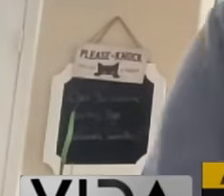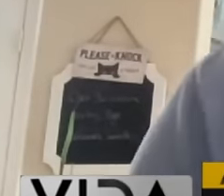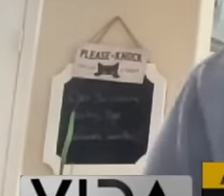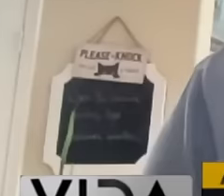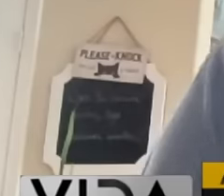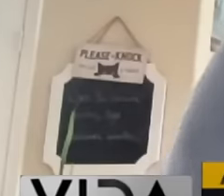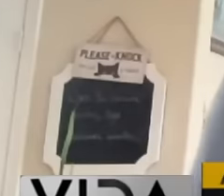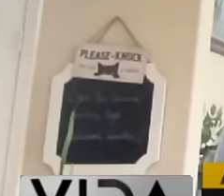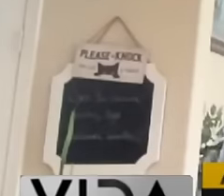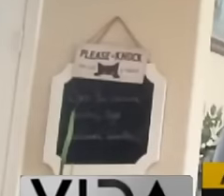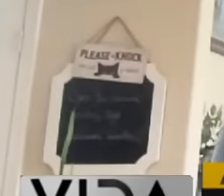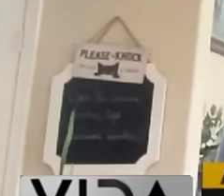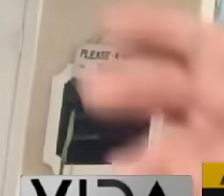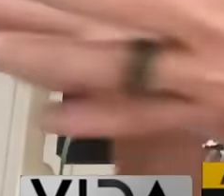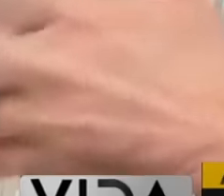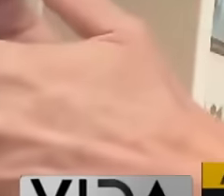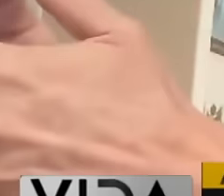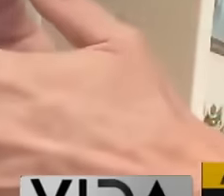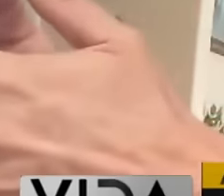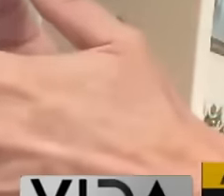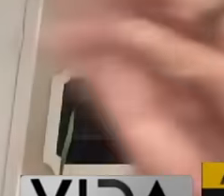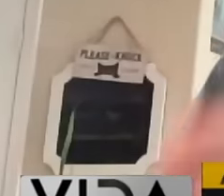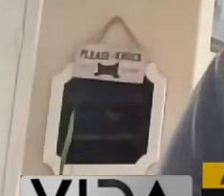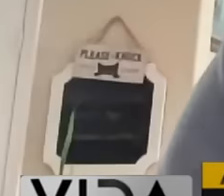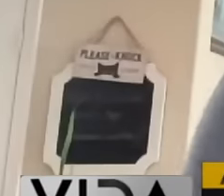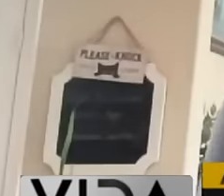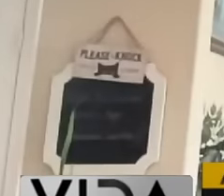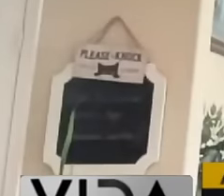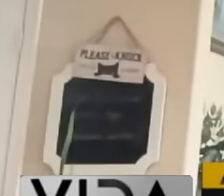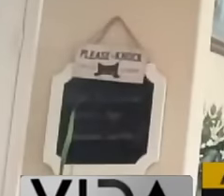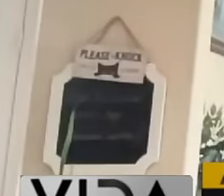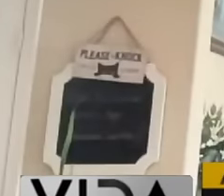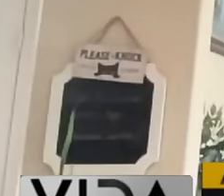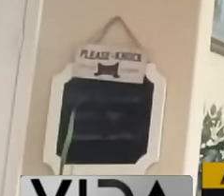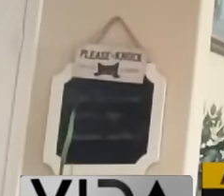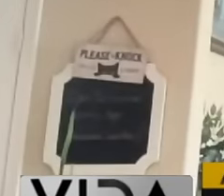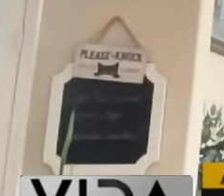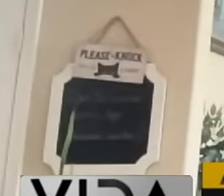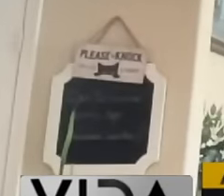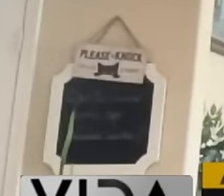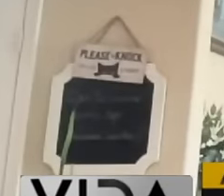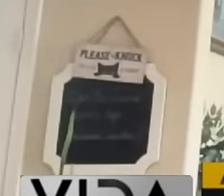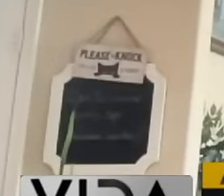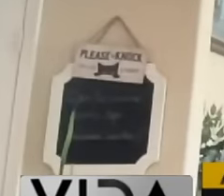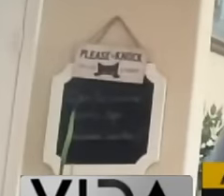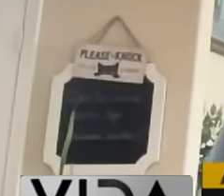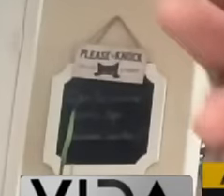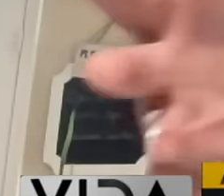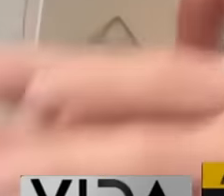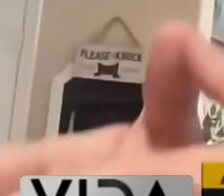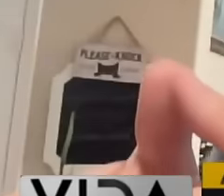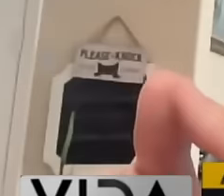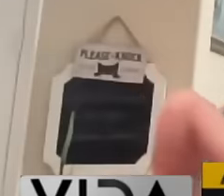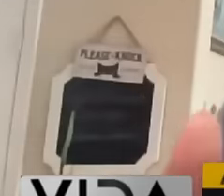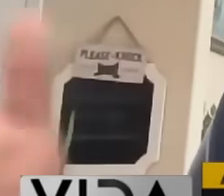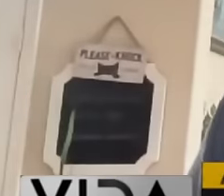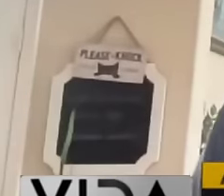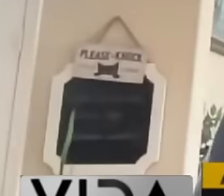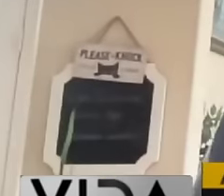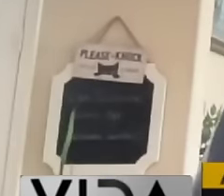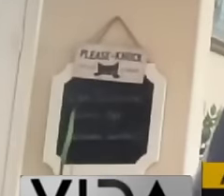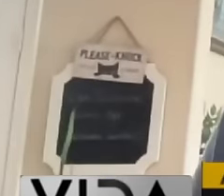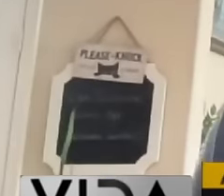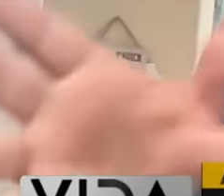quê? Porque essas perguntas são políticas e as outras perguntas são imigratórias. Então, as perguntas feitas no Brasil